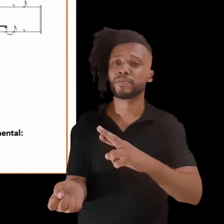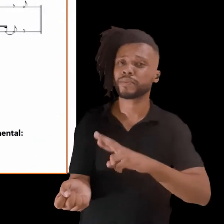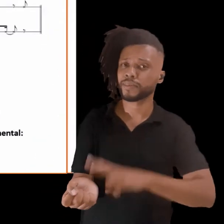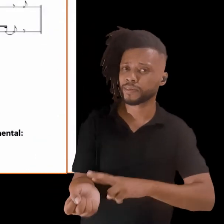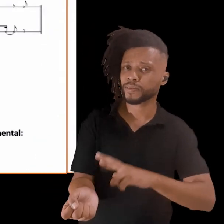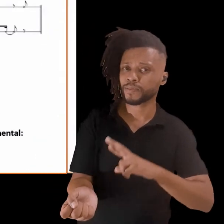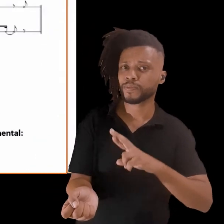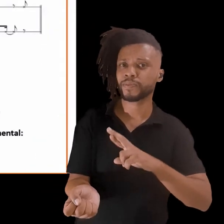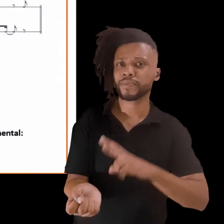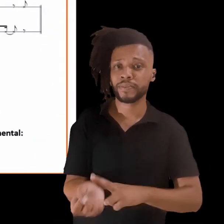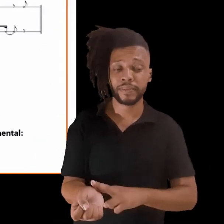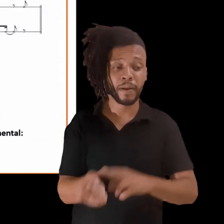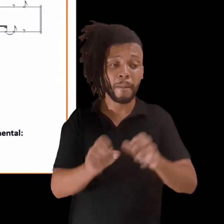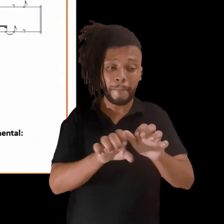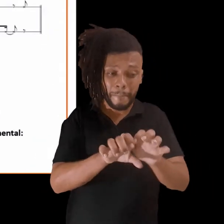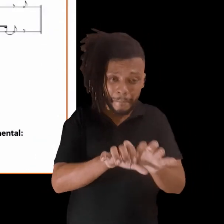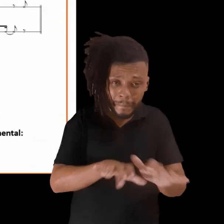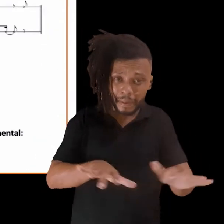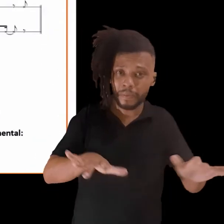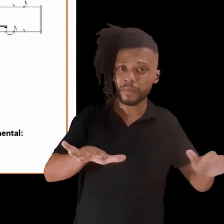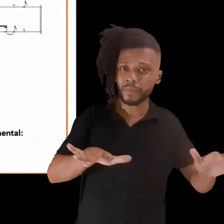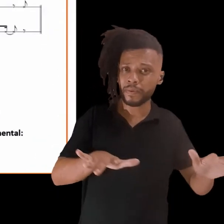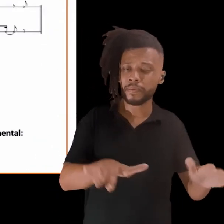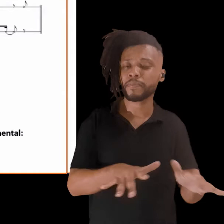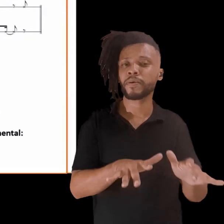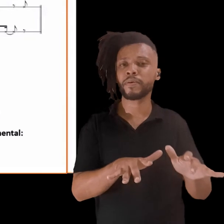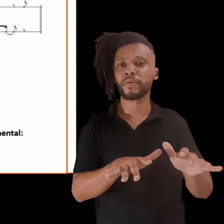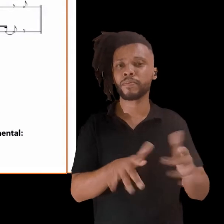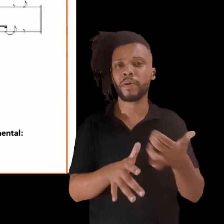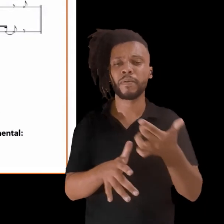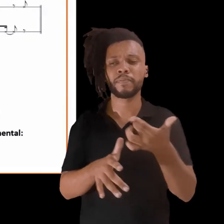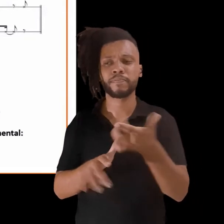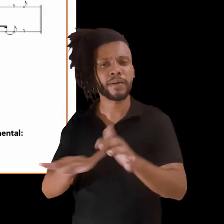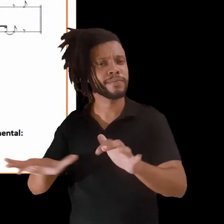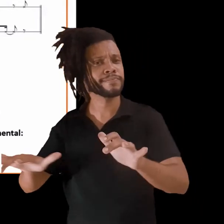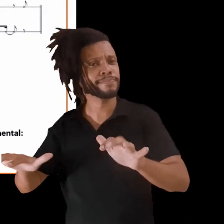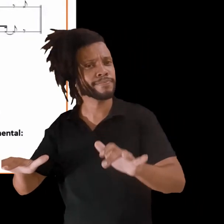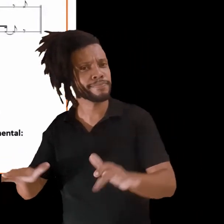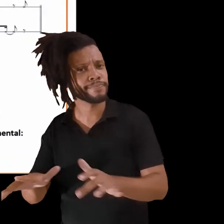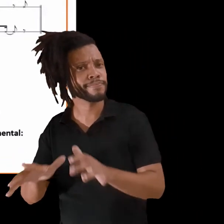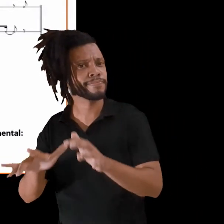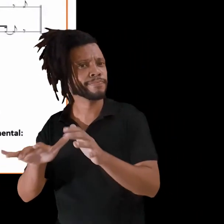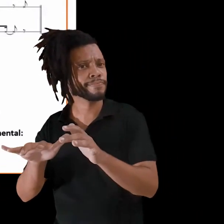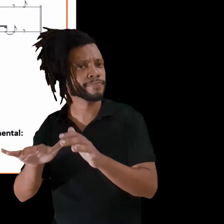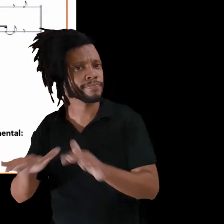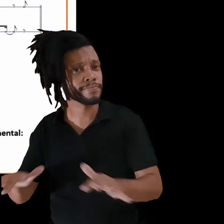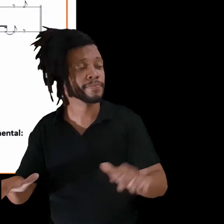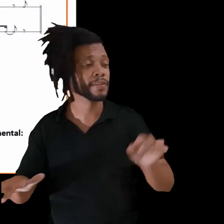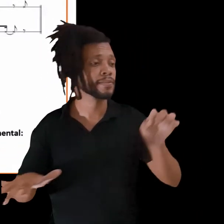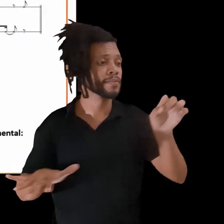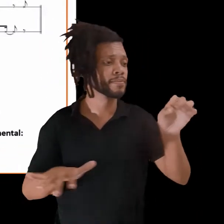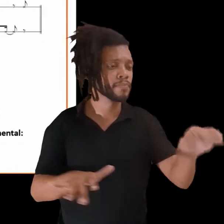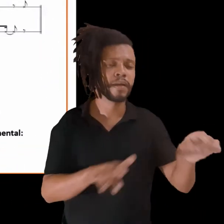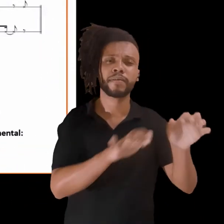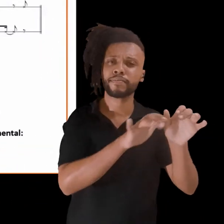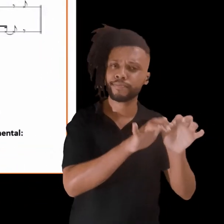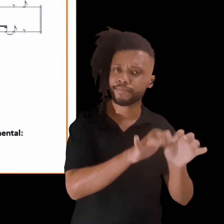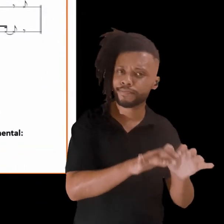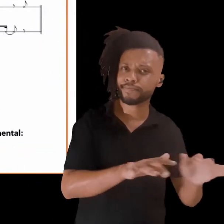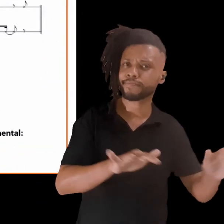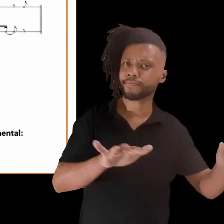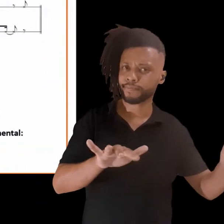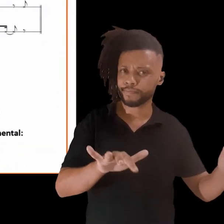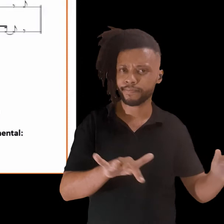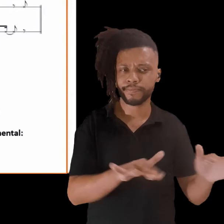boi babão. Babo, boi babão, bolha de sabão. Babalu faz bola, faz bolinha e